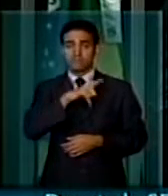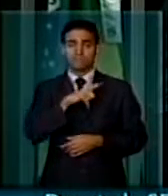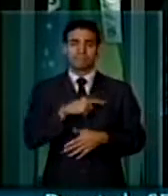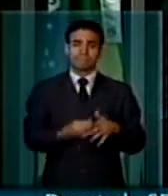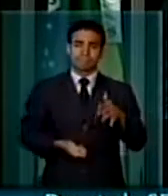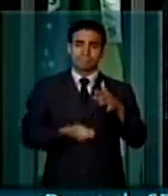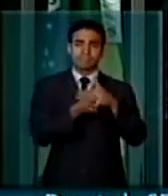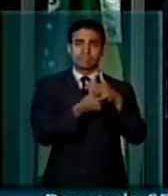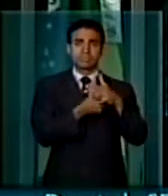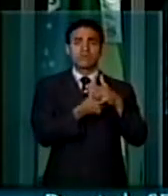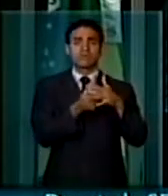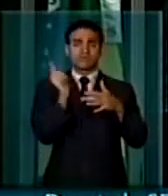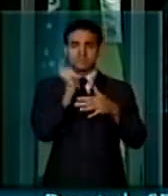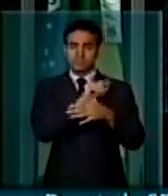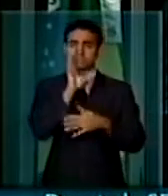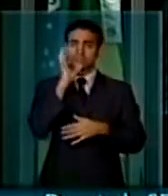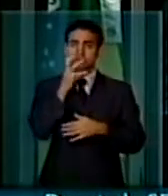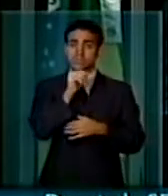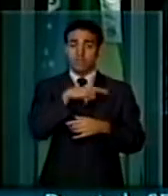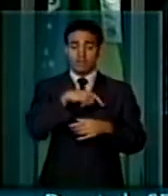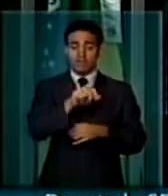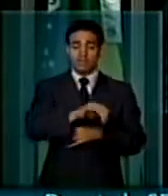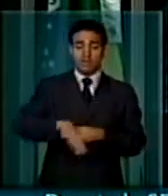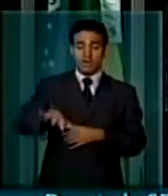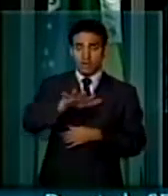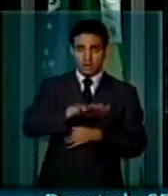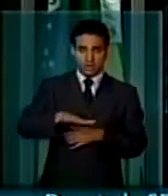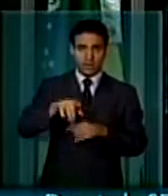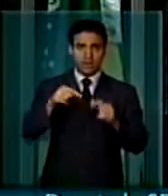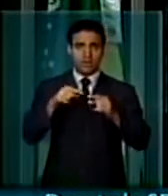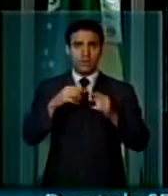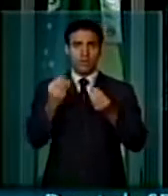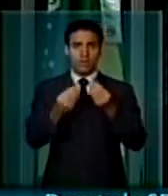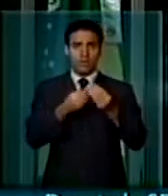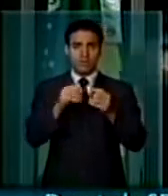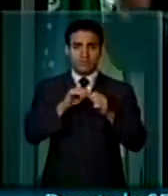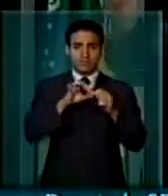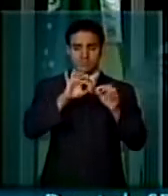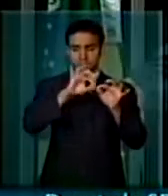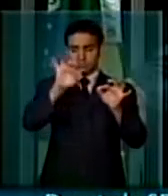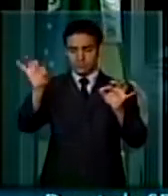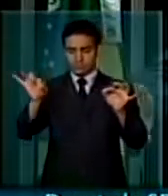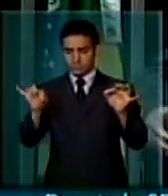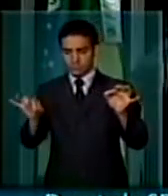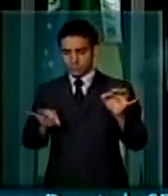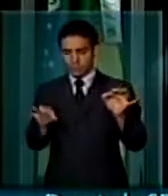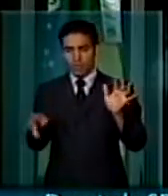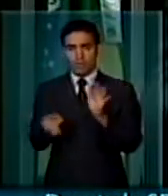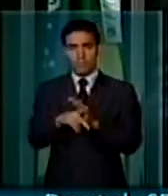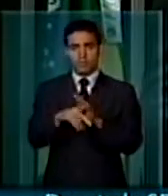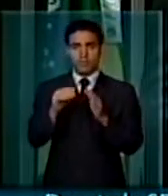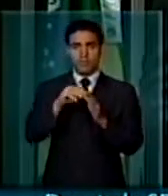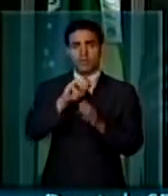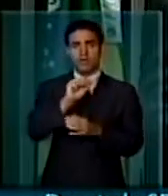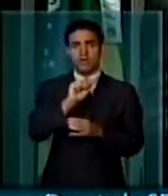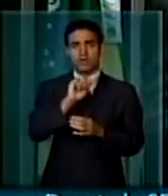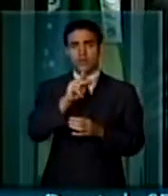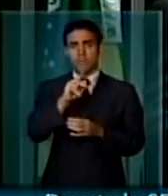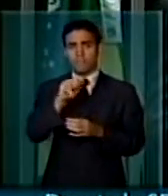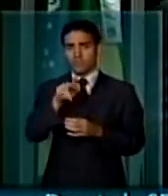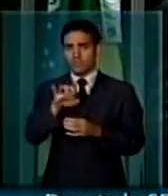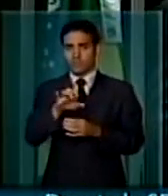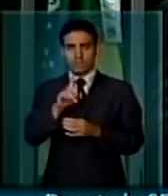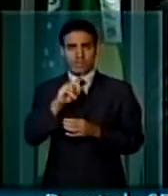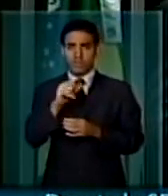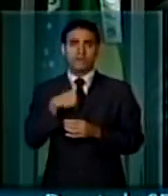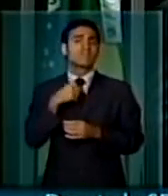portanto, a decisão de que aquelas terras, que o limite entre Brasil e França ficava no rio Oiapoque, como queriam os brasileiros, e não no